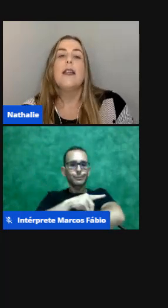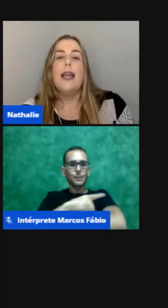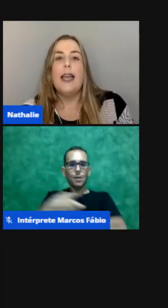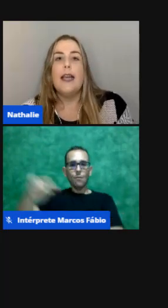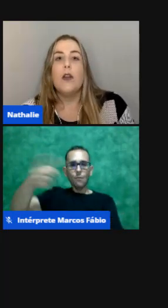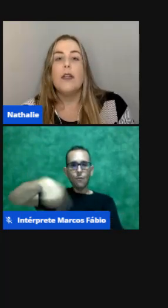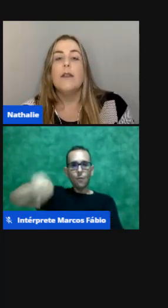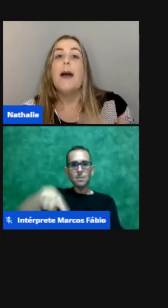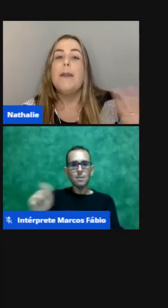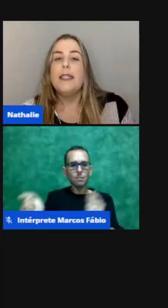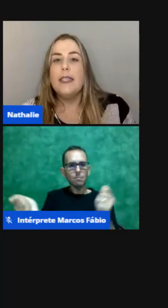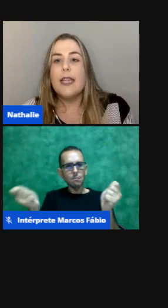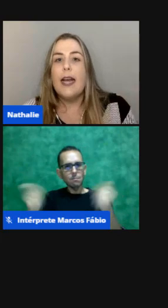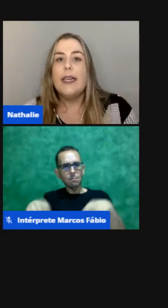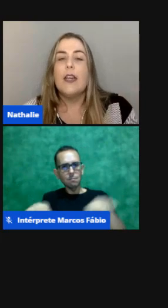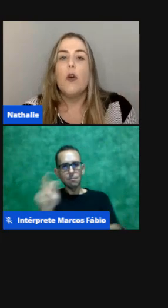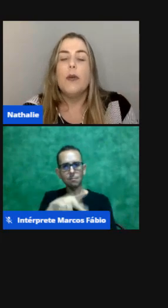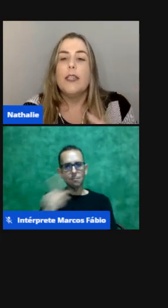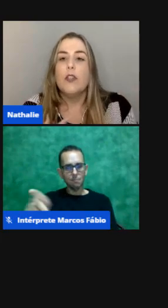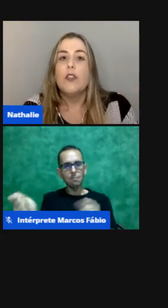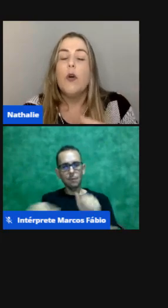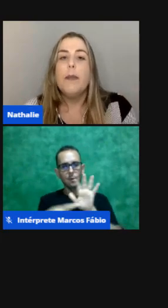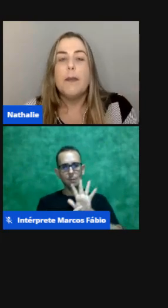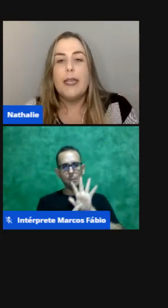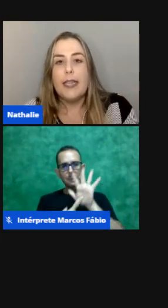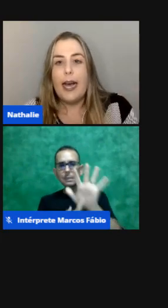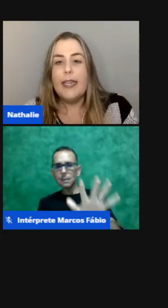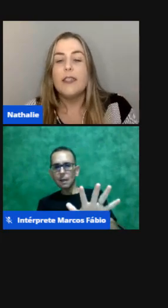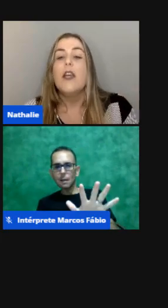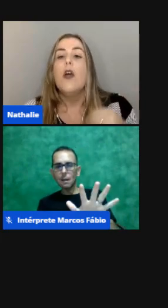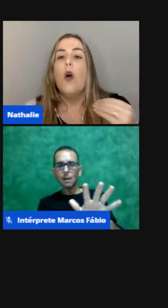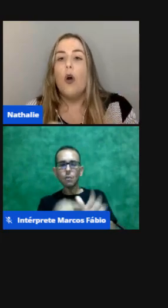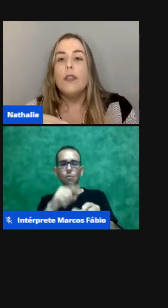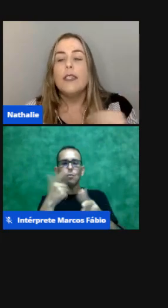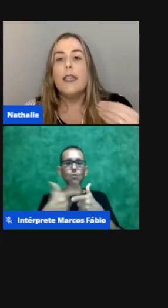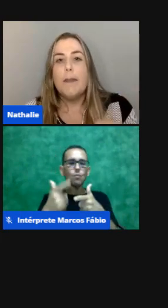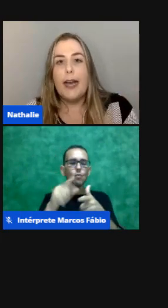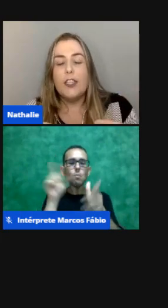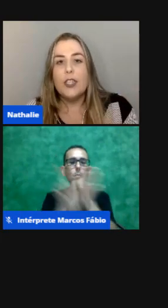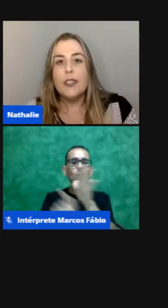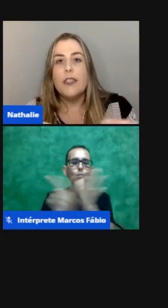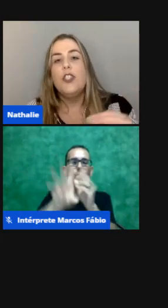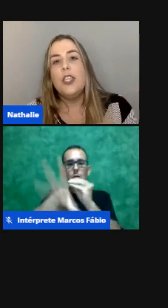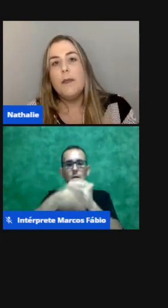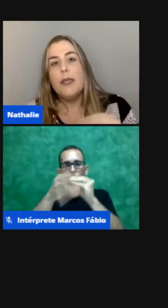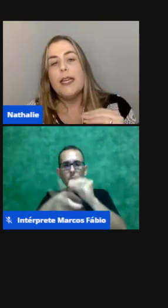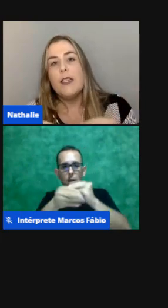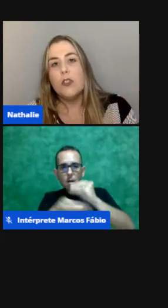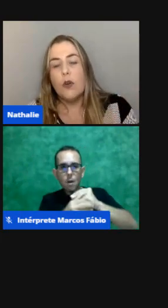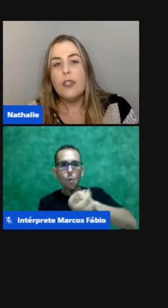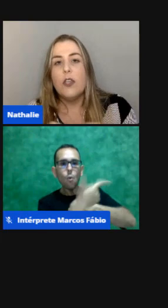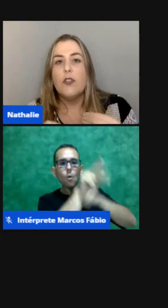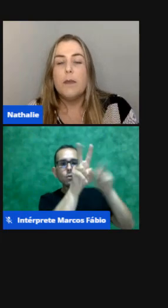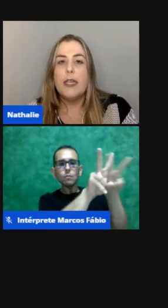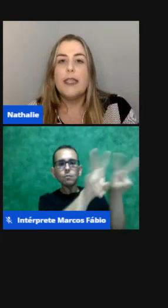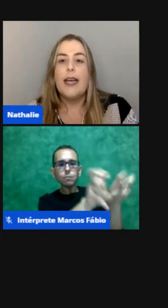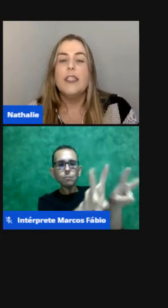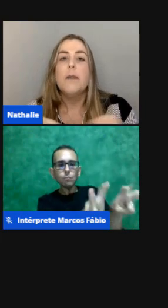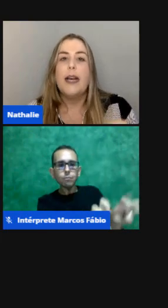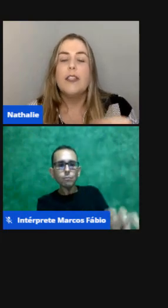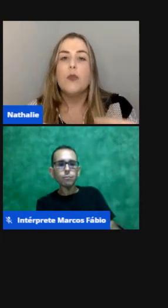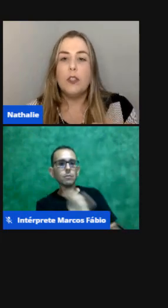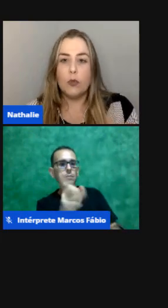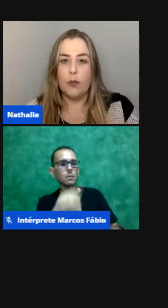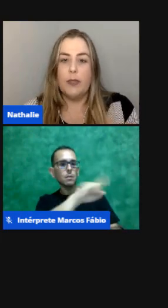podem apresentar, né, como questões complementares, outras temáticas de implicações